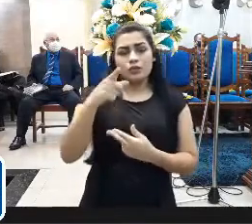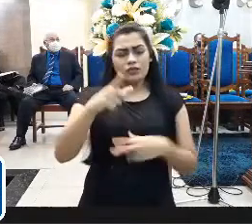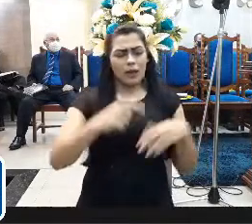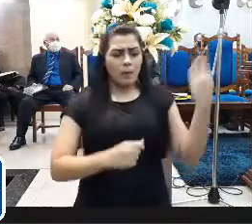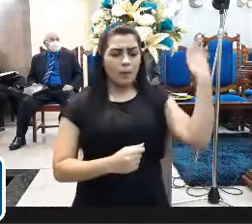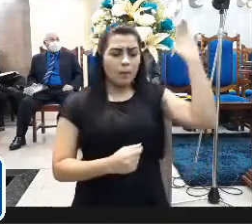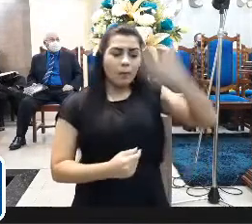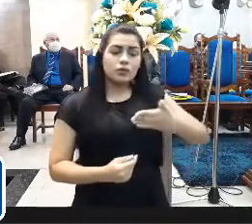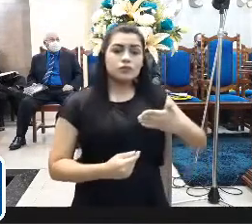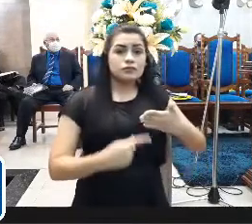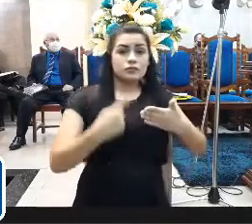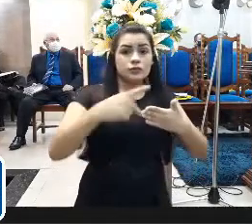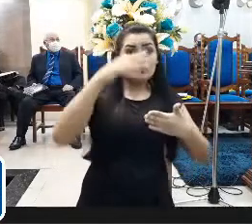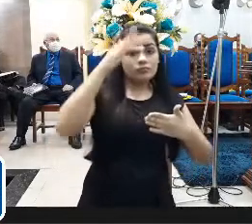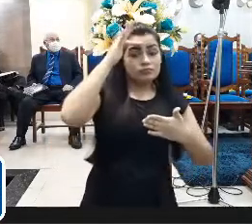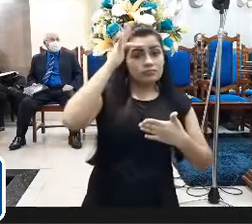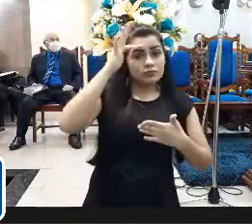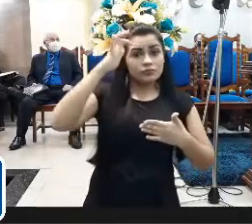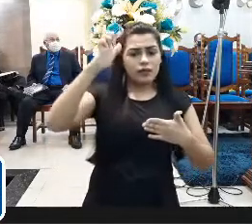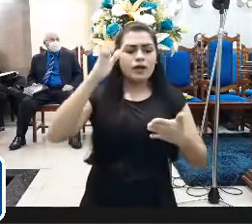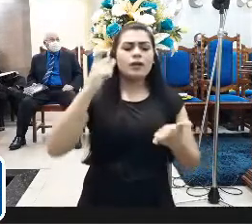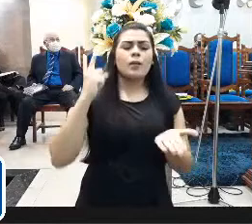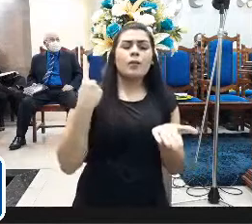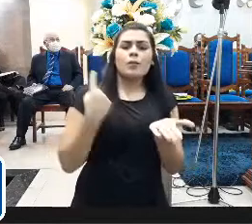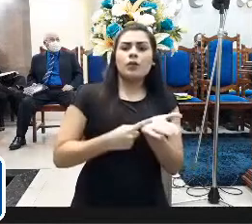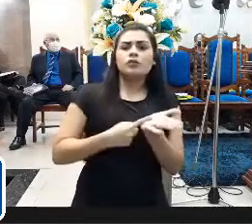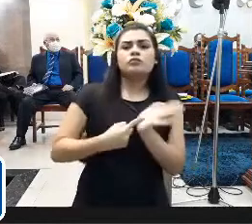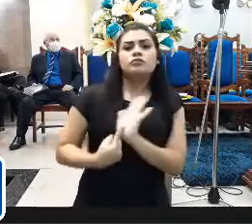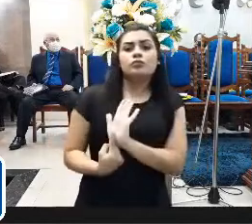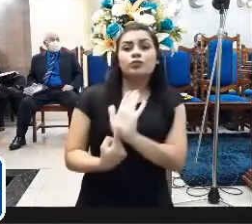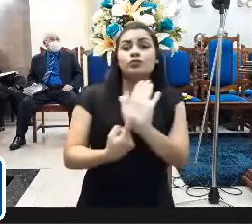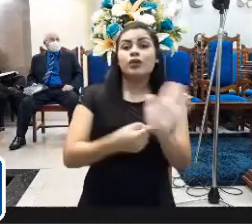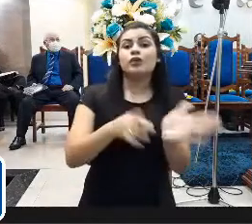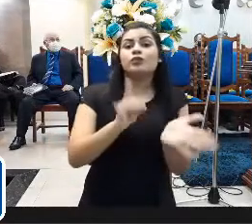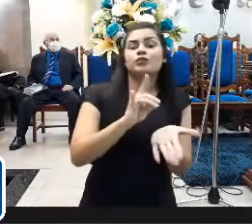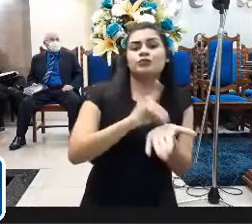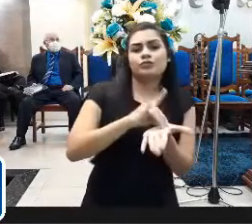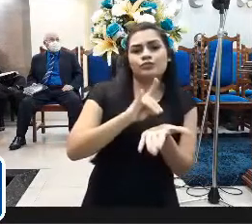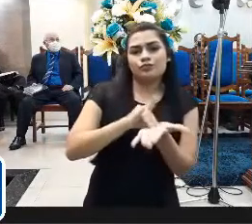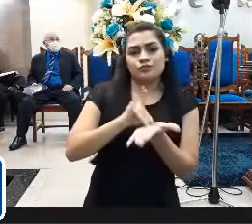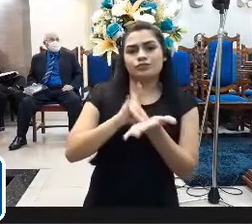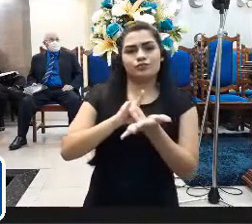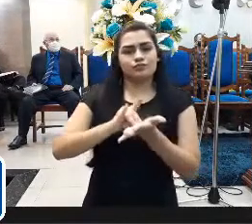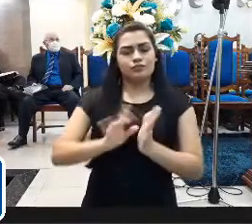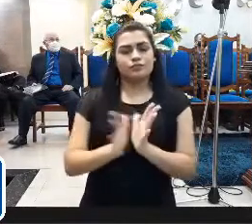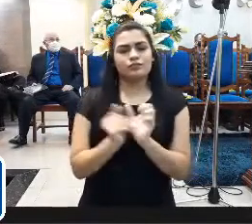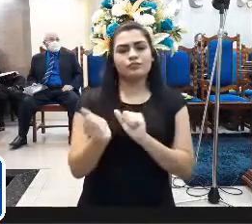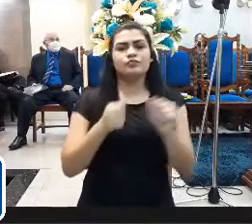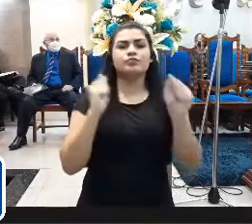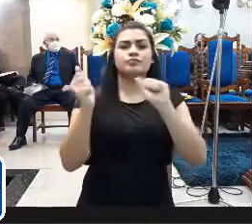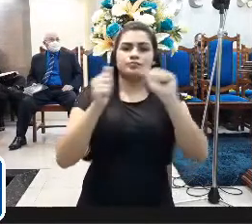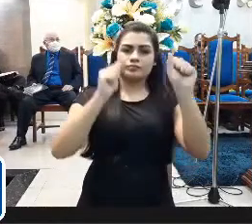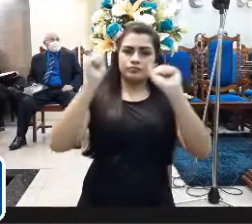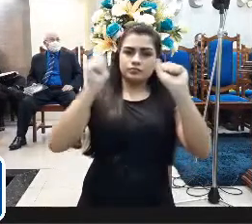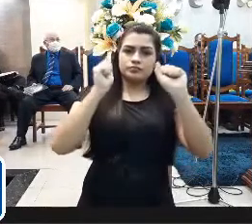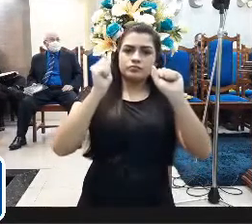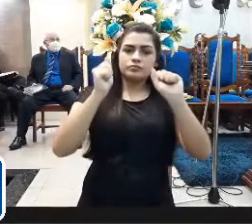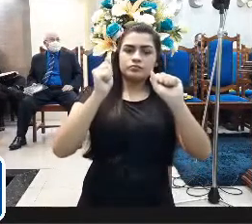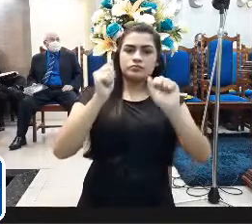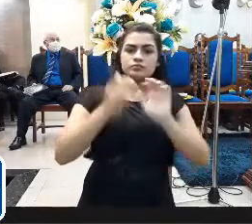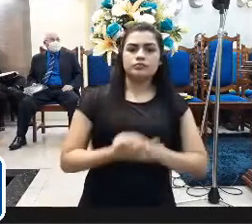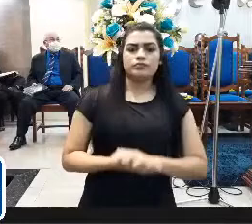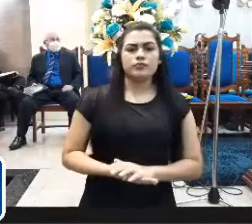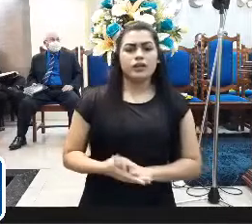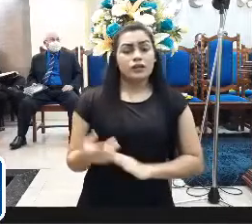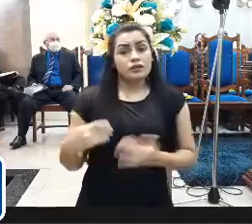fé seja comprovada, que é uma fé genuína, aleluia, uma fé original. Então não